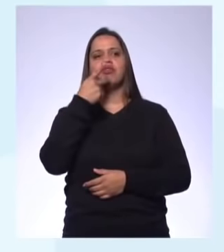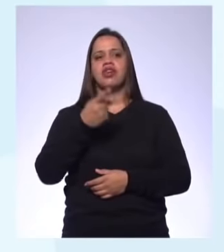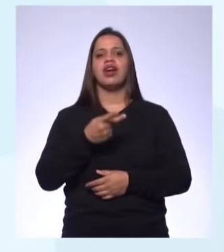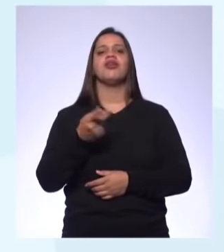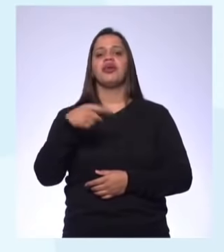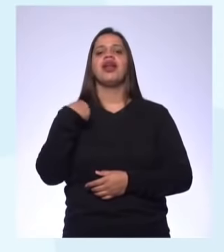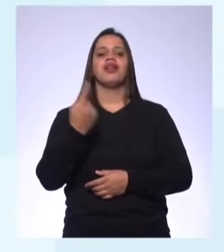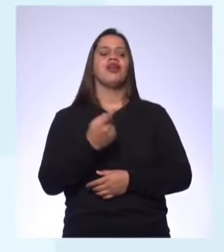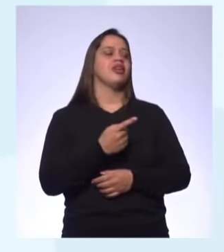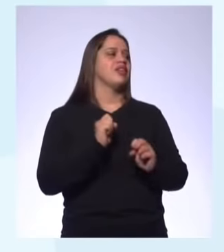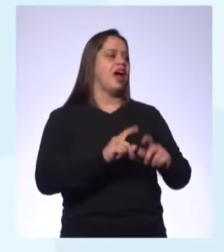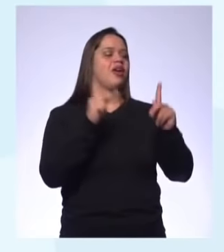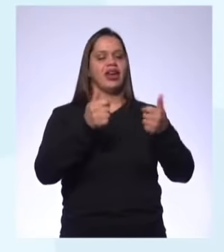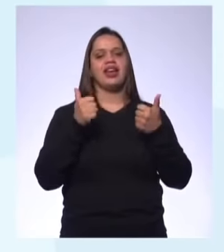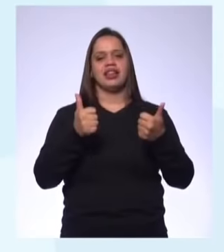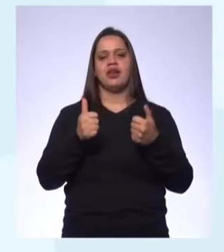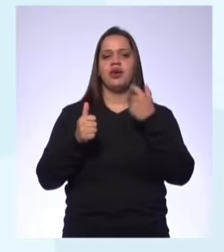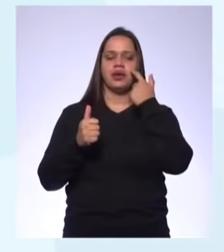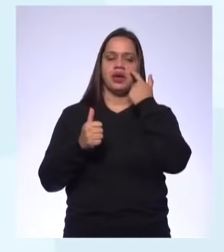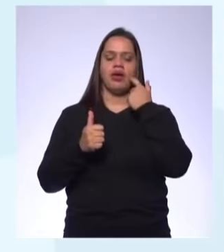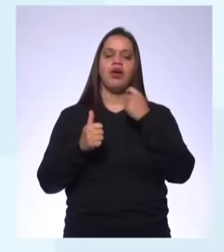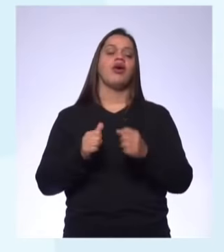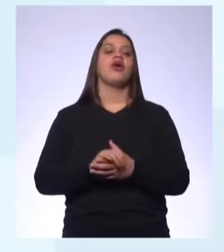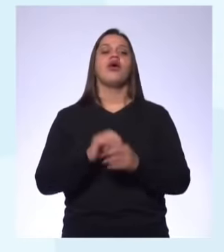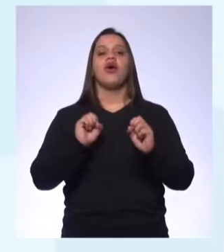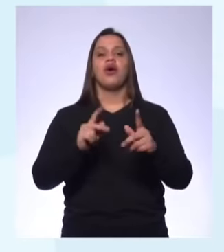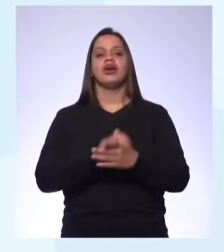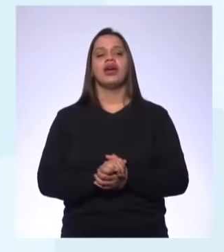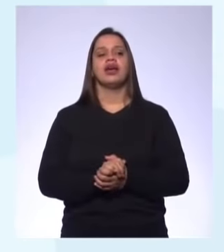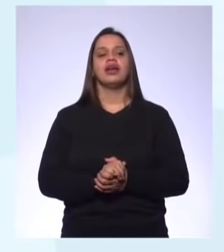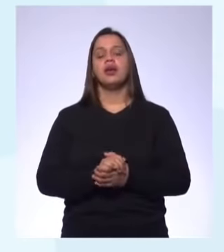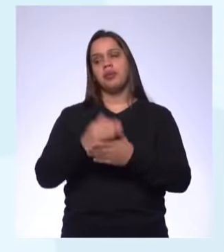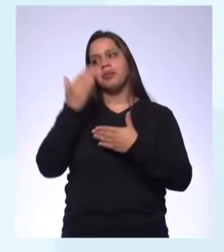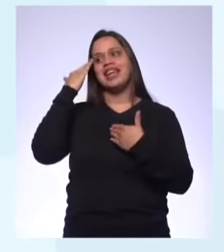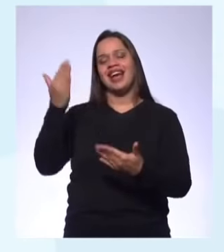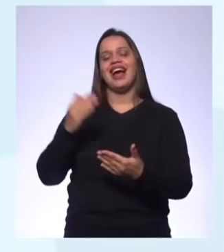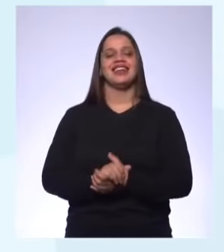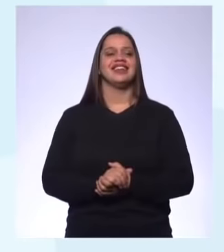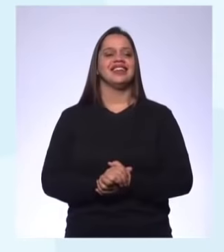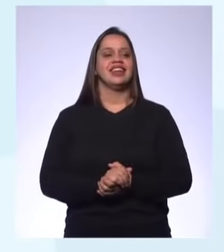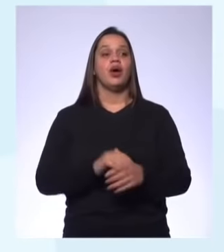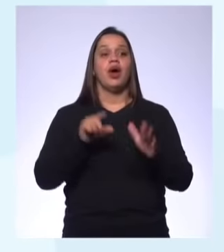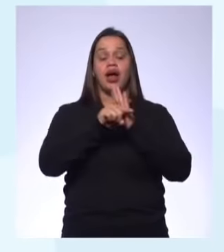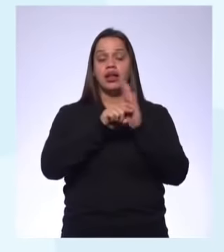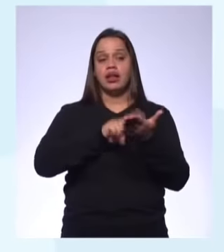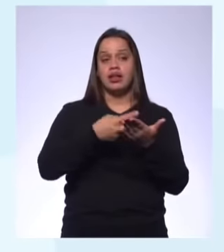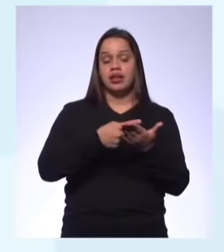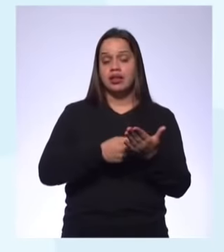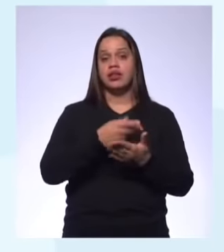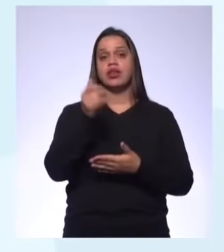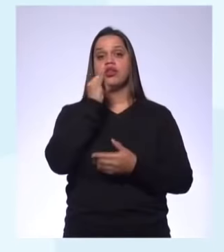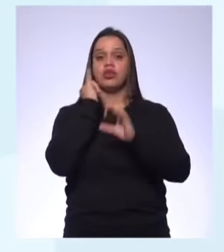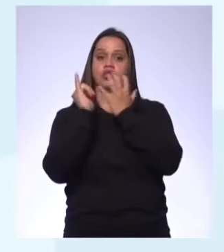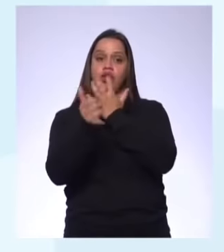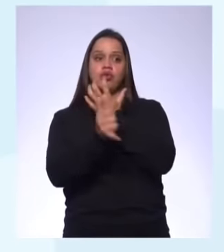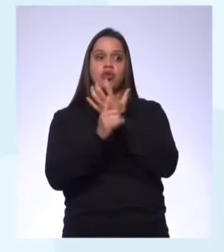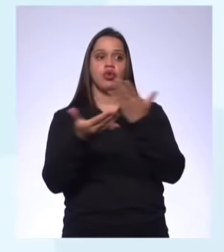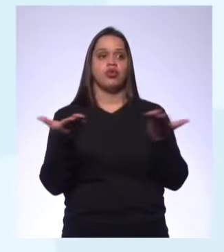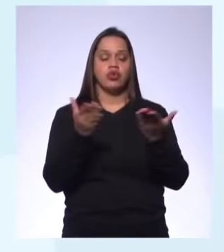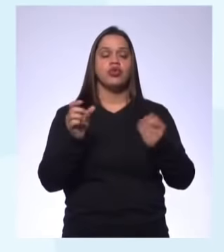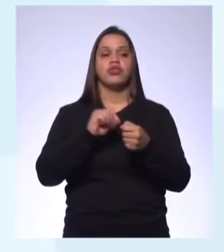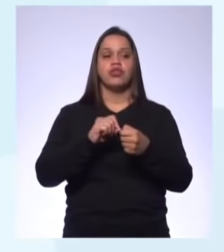É? Ah, então tá bom. Então deve ter parado antes. Então, ótimo, amor, valeu. Então vamos lá. Análise e interpretação do nosso conto, nós fizemos hoje,